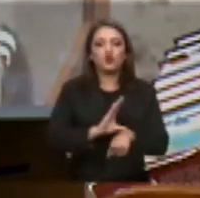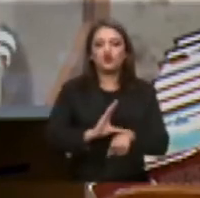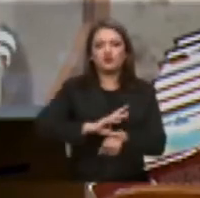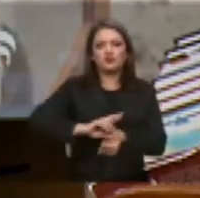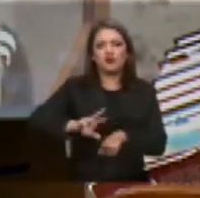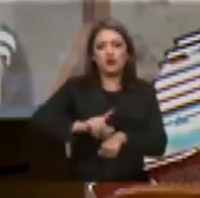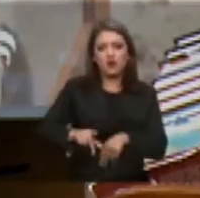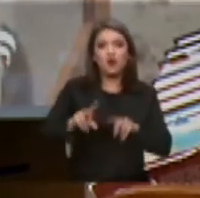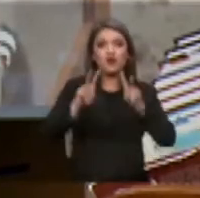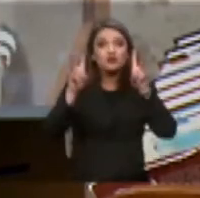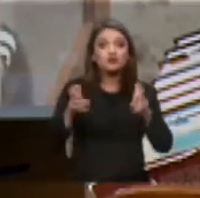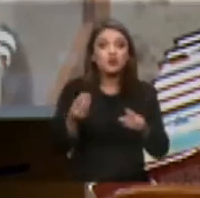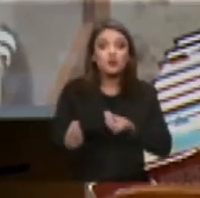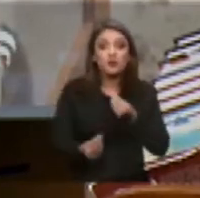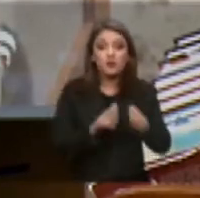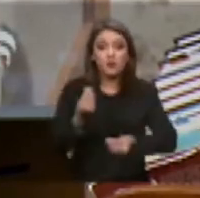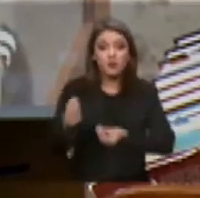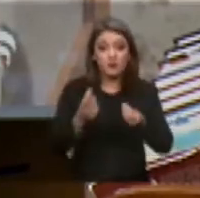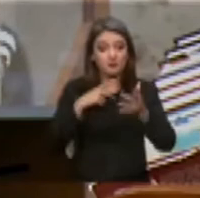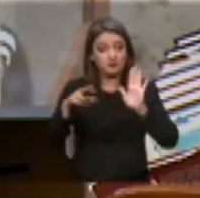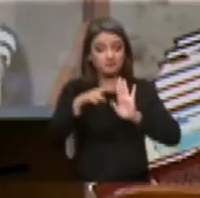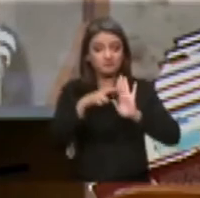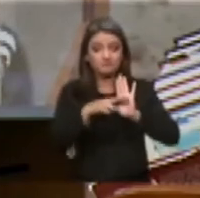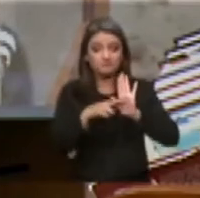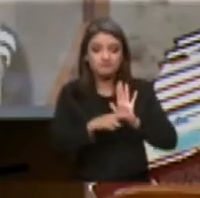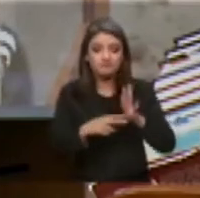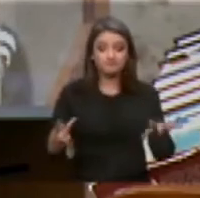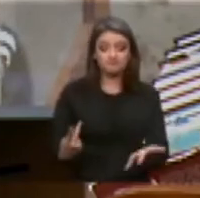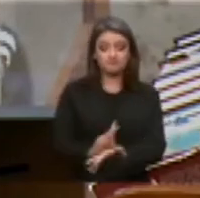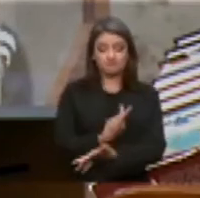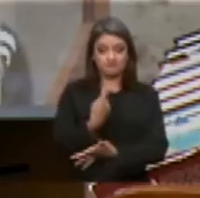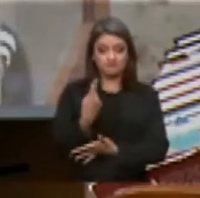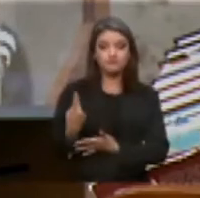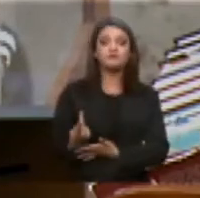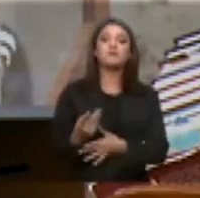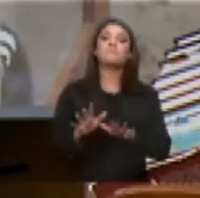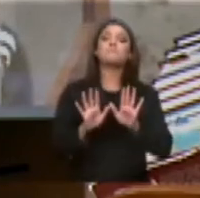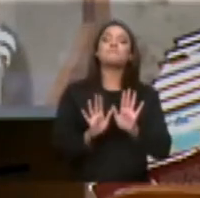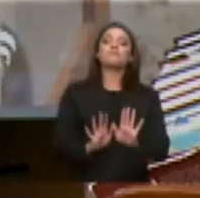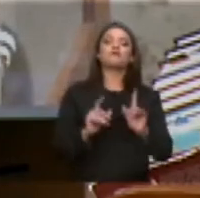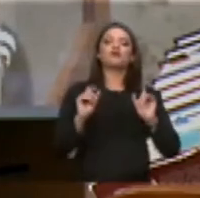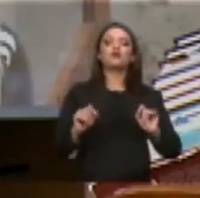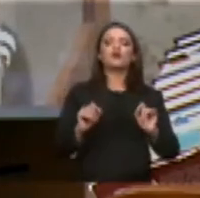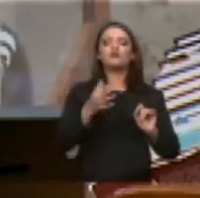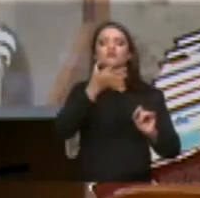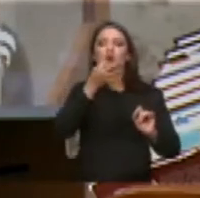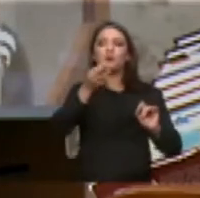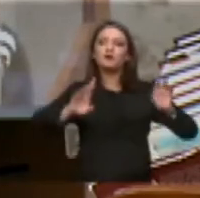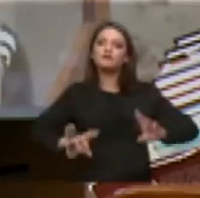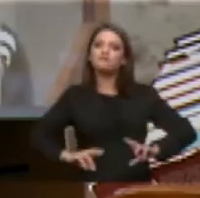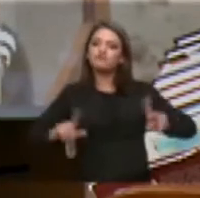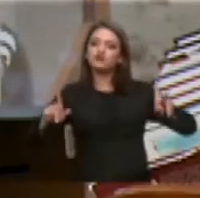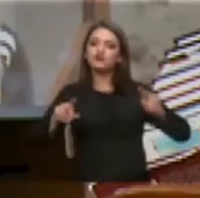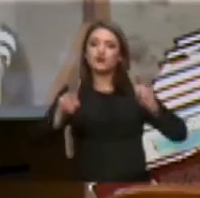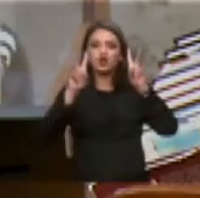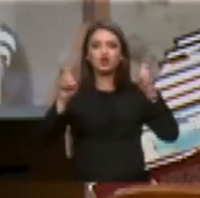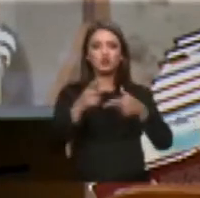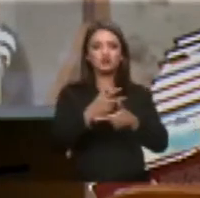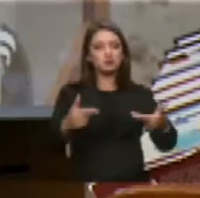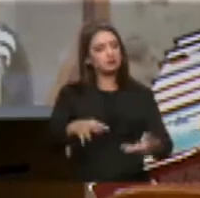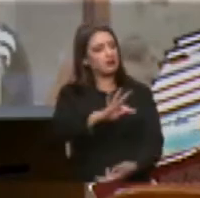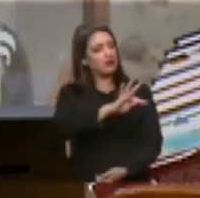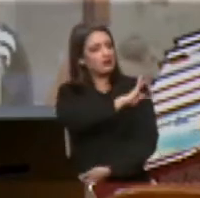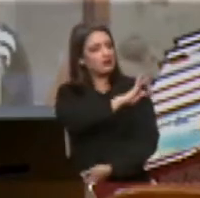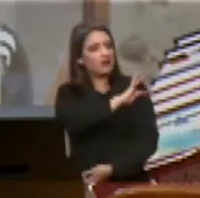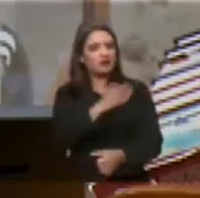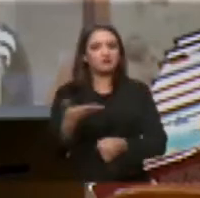quanto à validade jurídica das premissas adotadas na estruturação normativa do ato, mas de dissenso quanto aos aspectos técnicos que